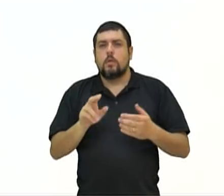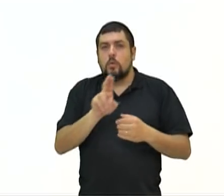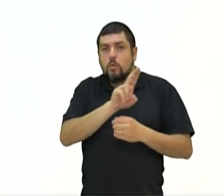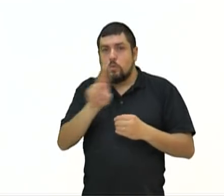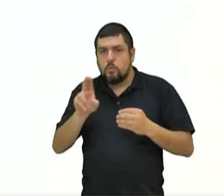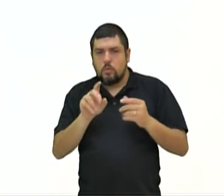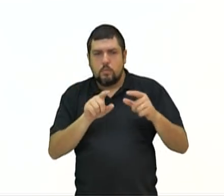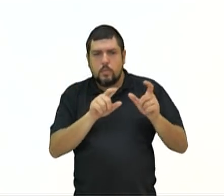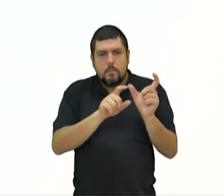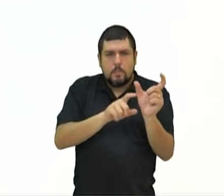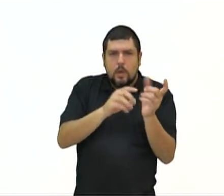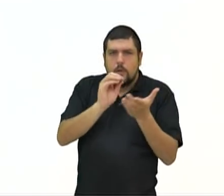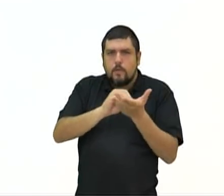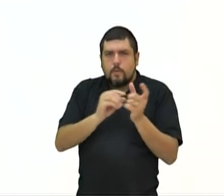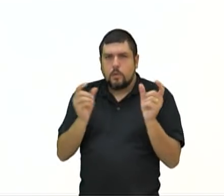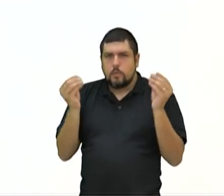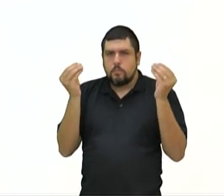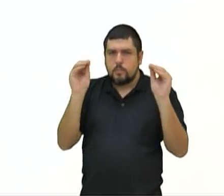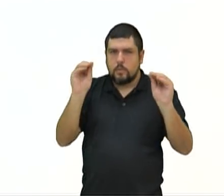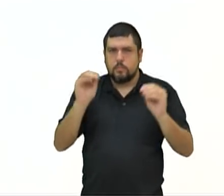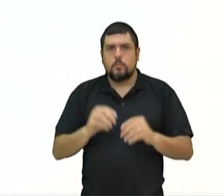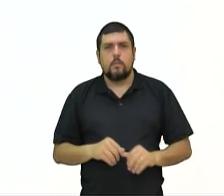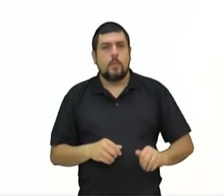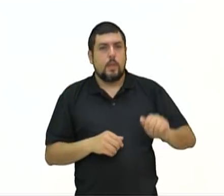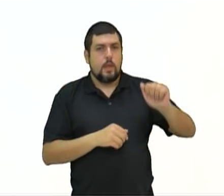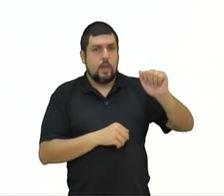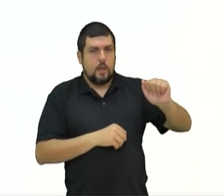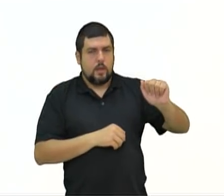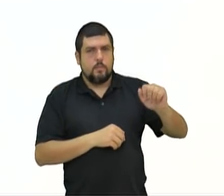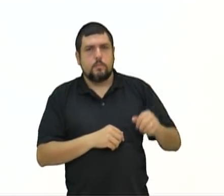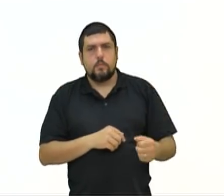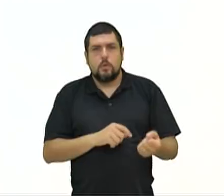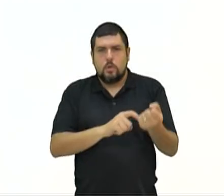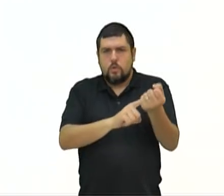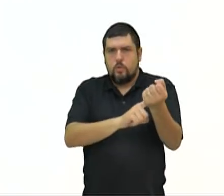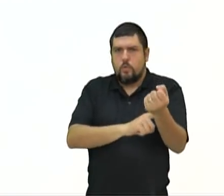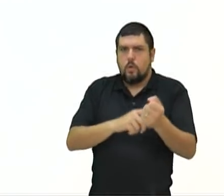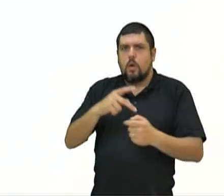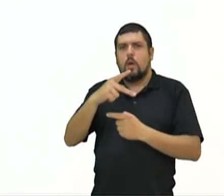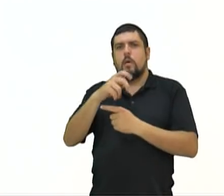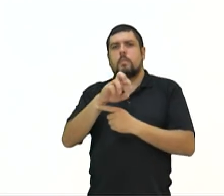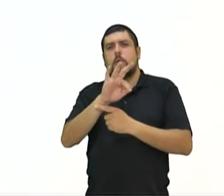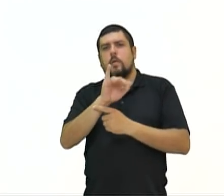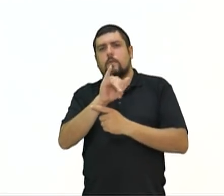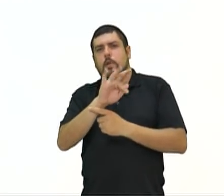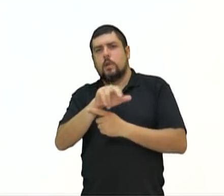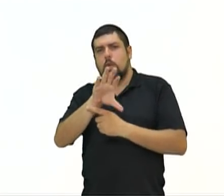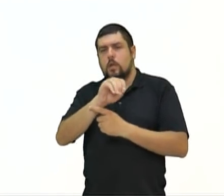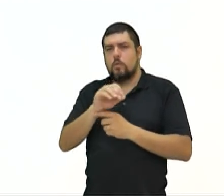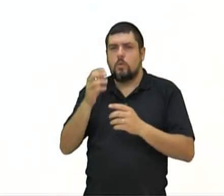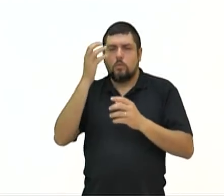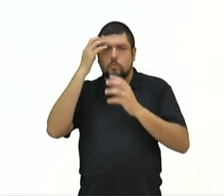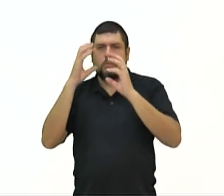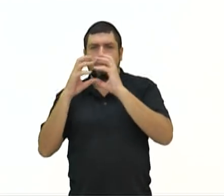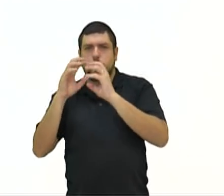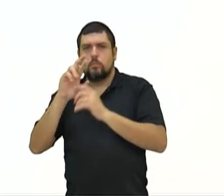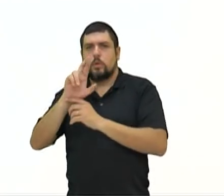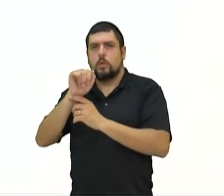espaços acima, respectivamente. Letra A, sistema nervoso periférico e caixa craniana. Letra